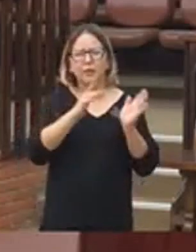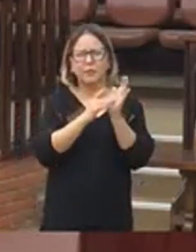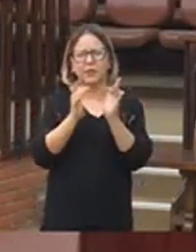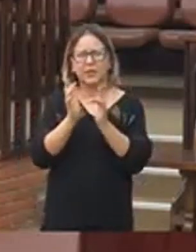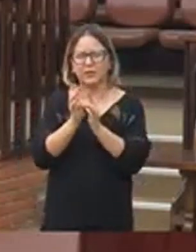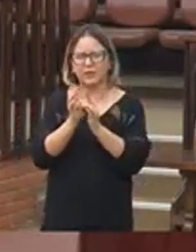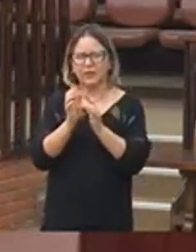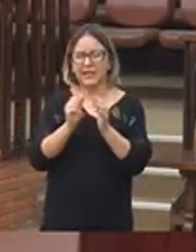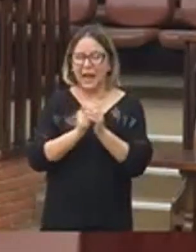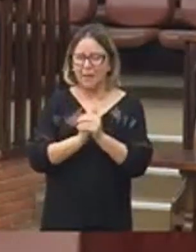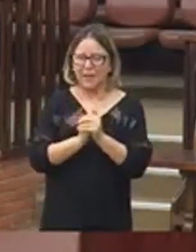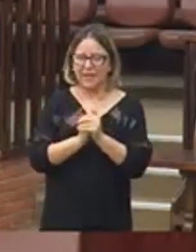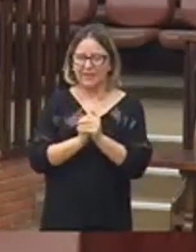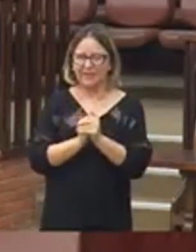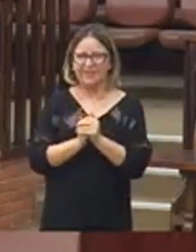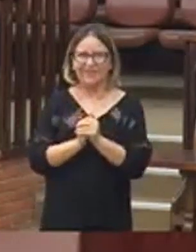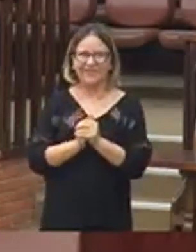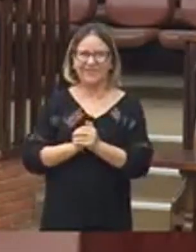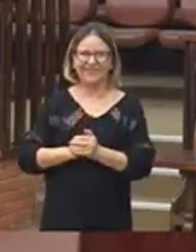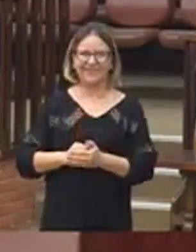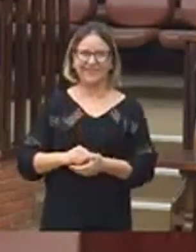oramos. Amém.